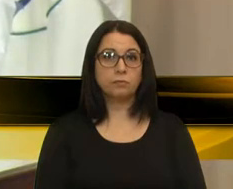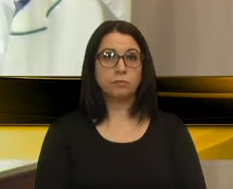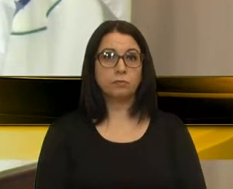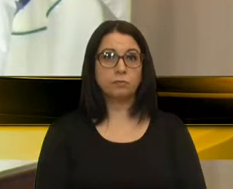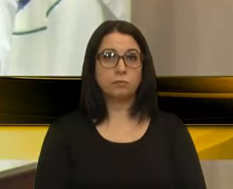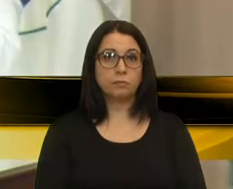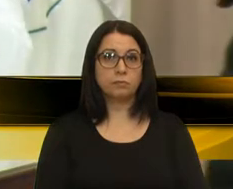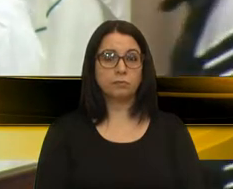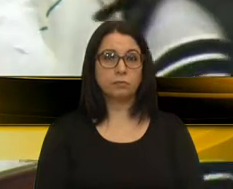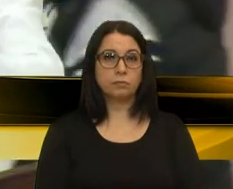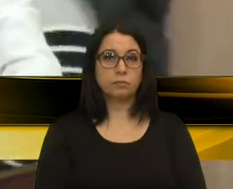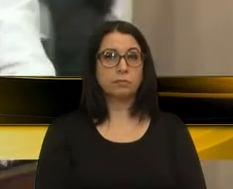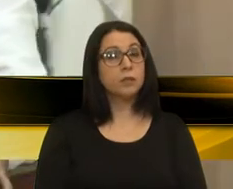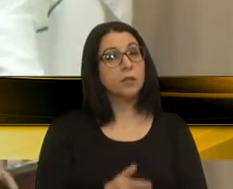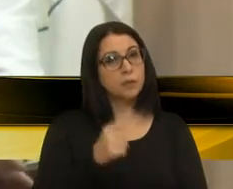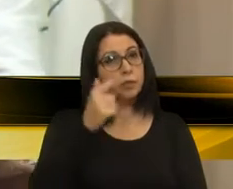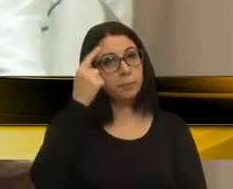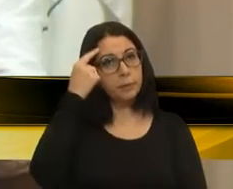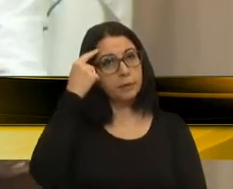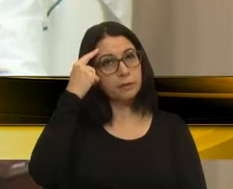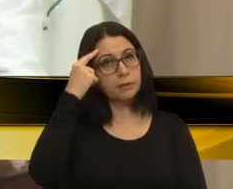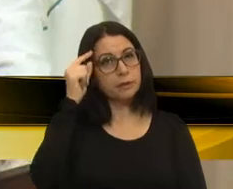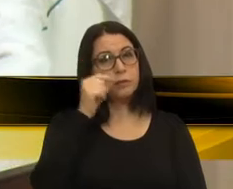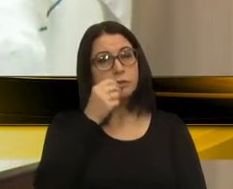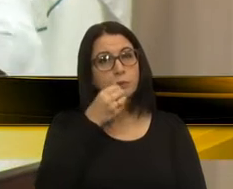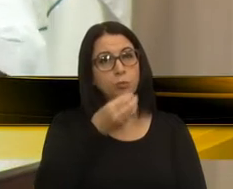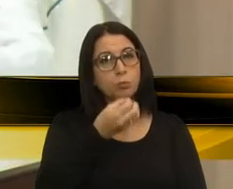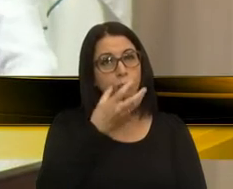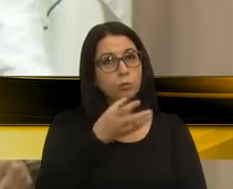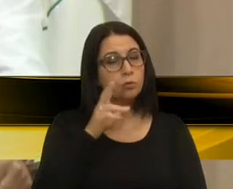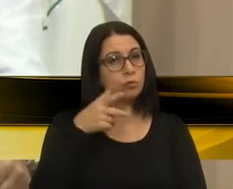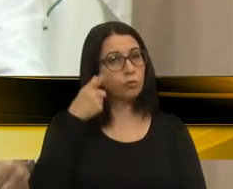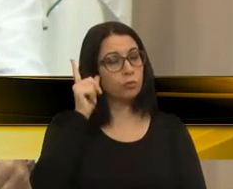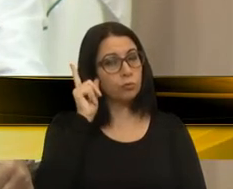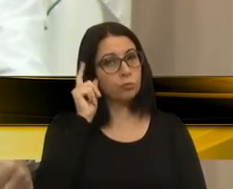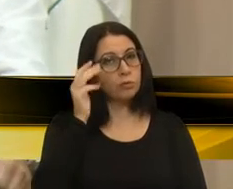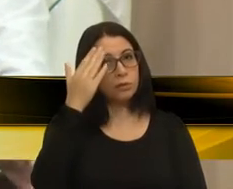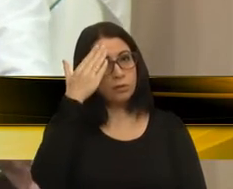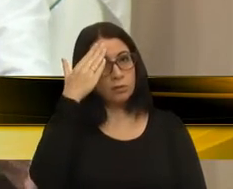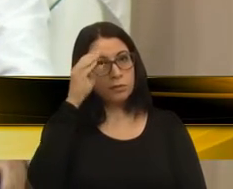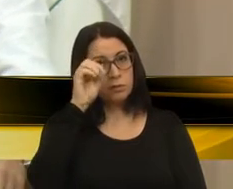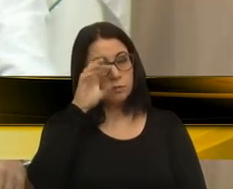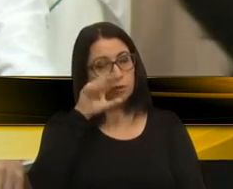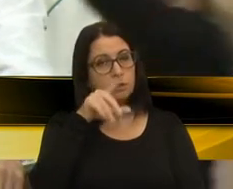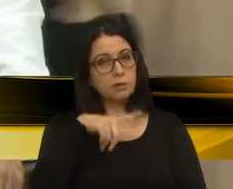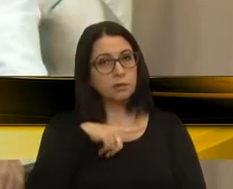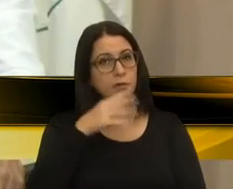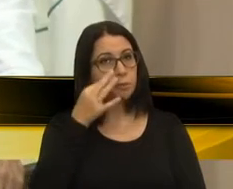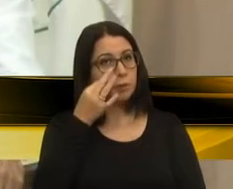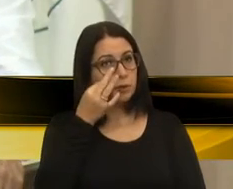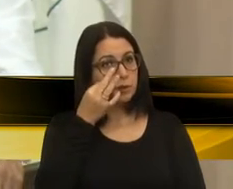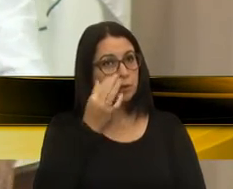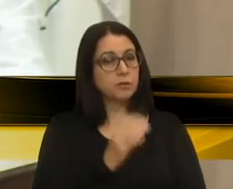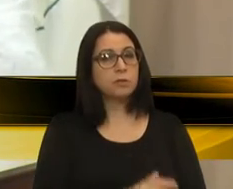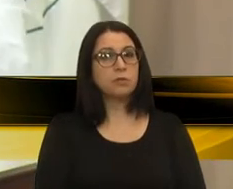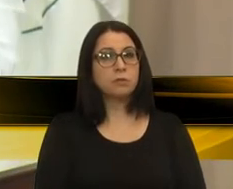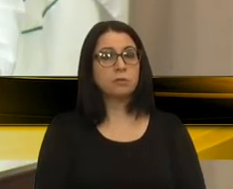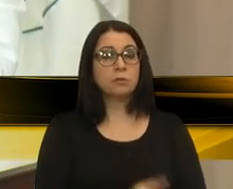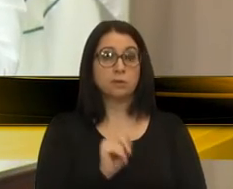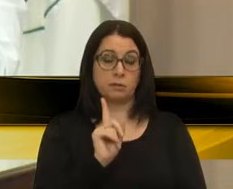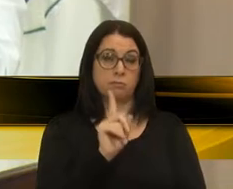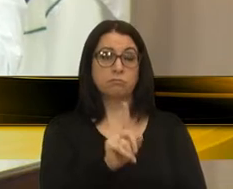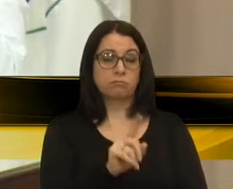Já havia pensado em fazer um rápido relato de ontem, mas agradeço o vereador Fiuza, que esteve presente, né, por ter me instado